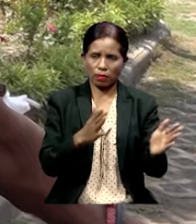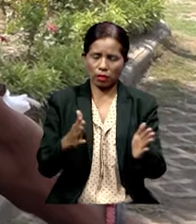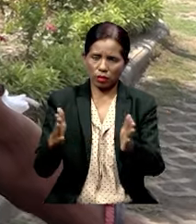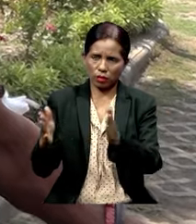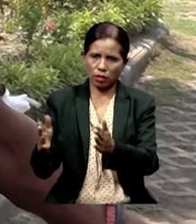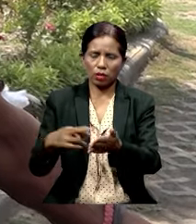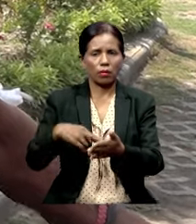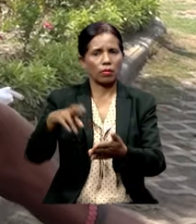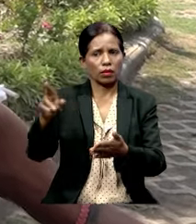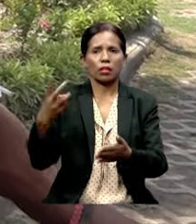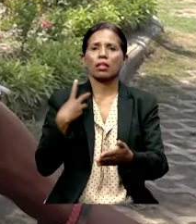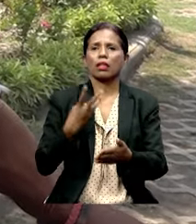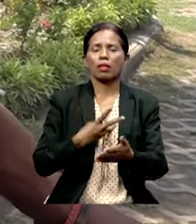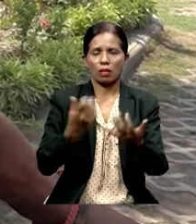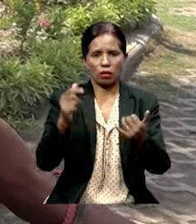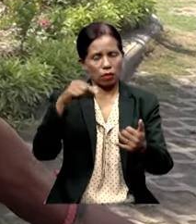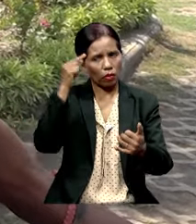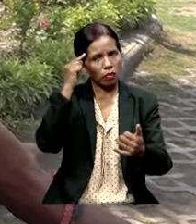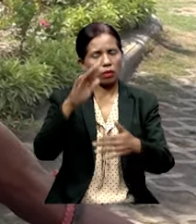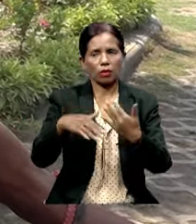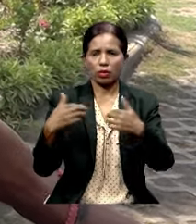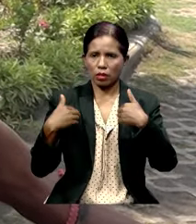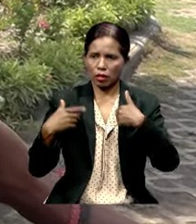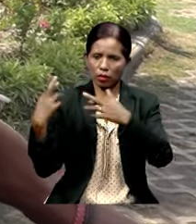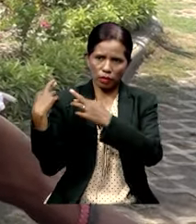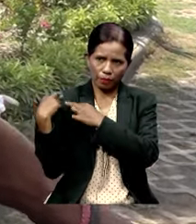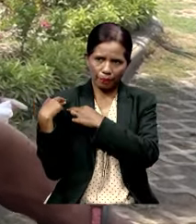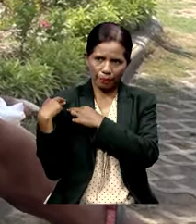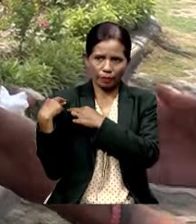promulgasaun ni yang ita ugara ne governo sentral tomo responsable tomak ba